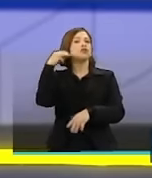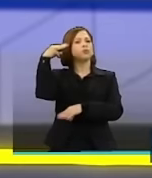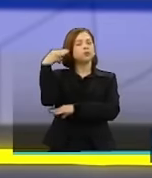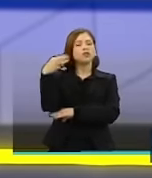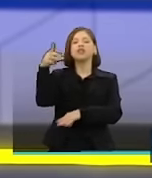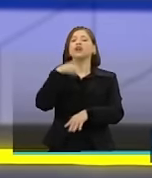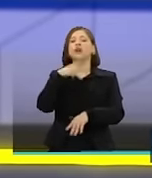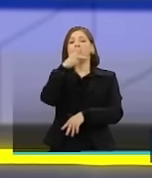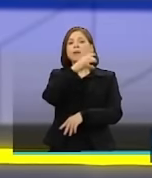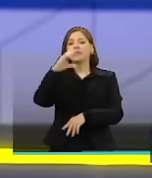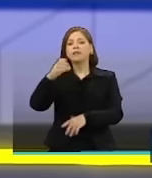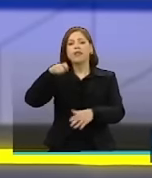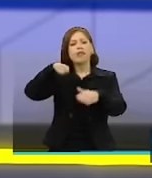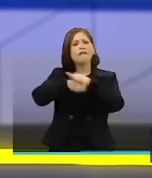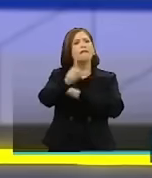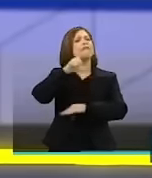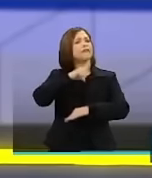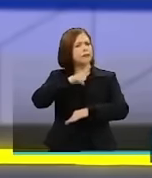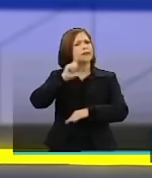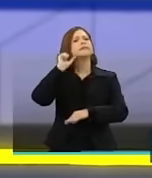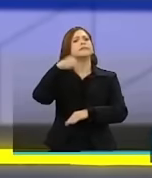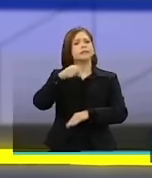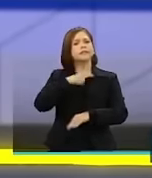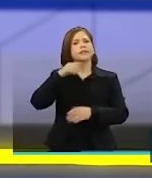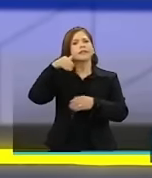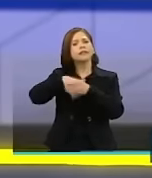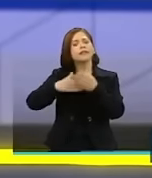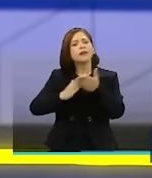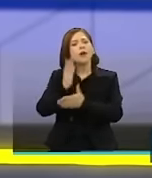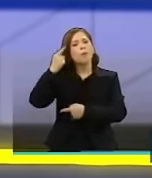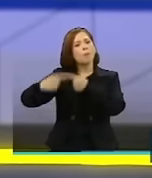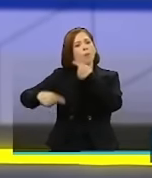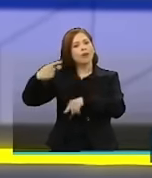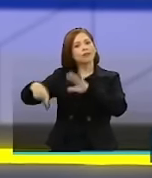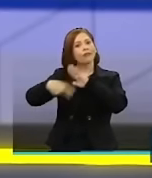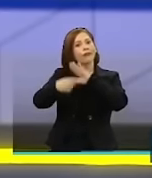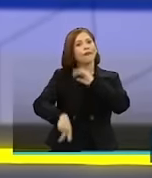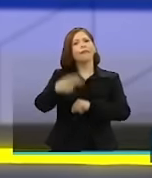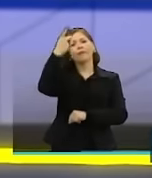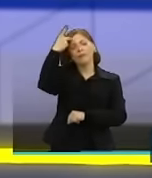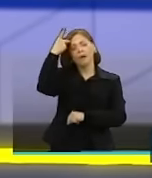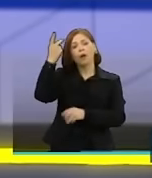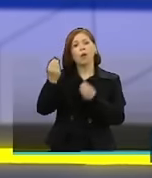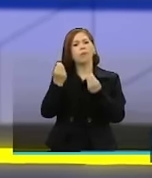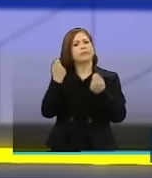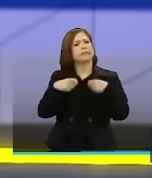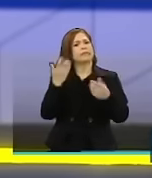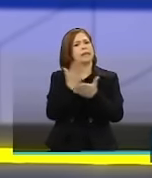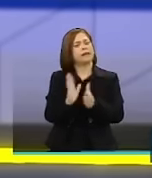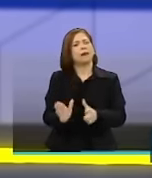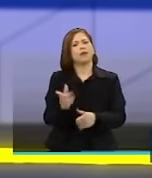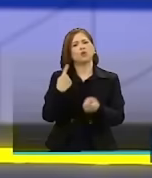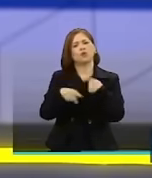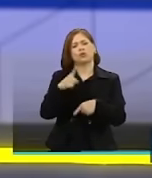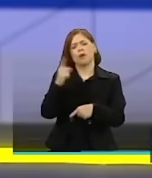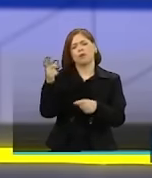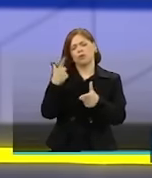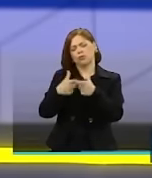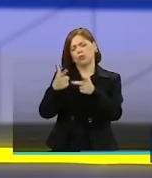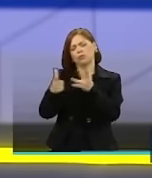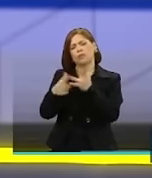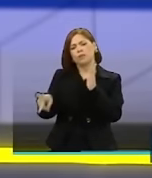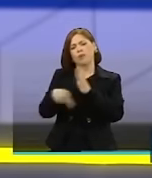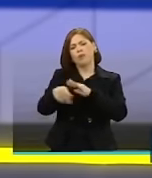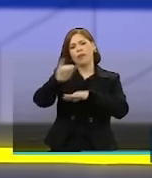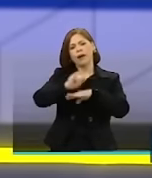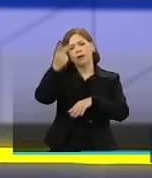O PCC está financiando e financiou e elegeu políticos aqui em São Paulo. Sem isso não há solução para nada dos problemas da